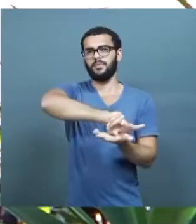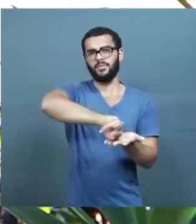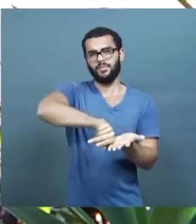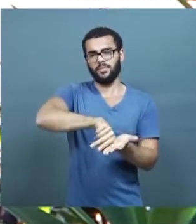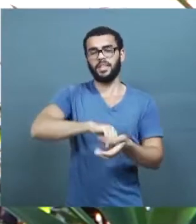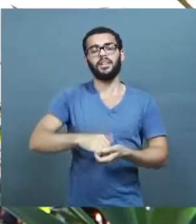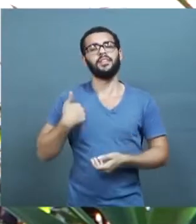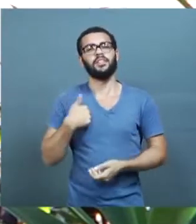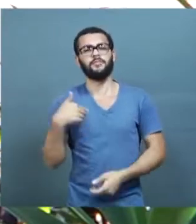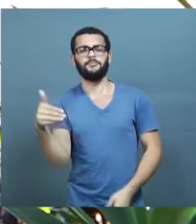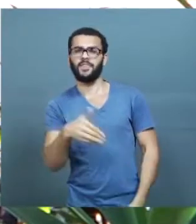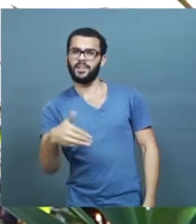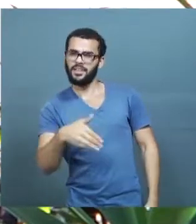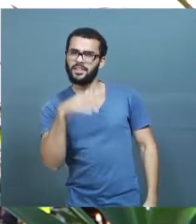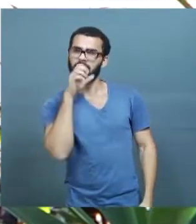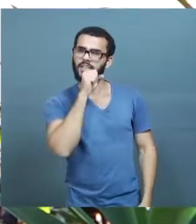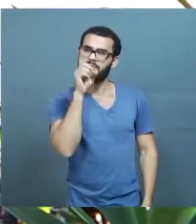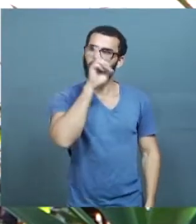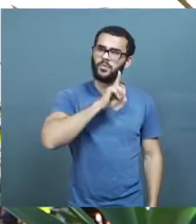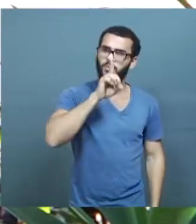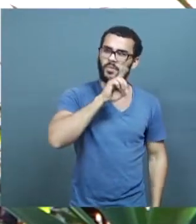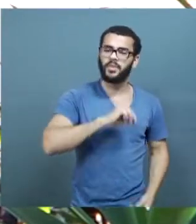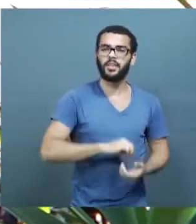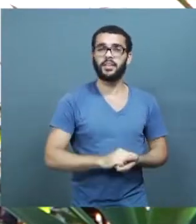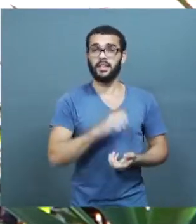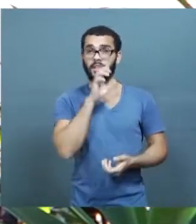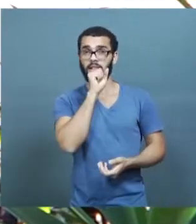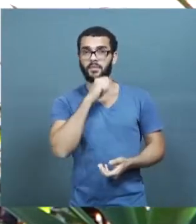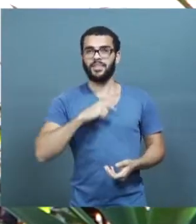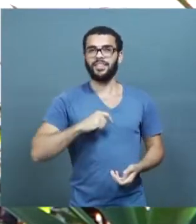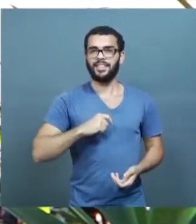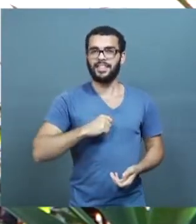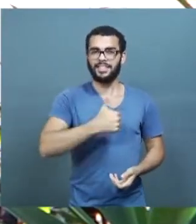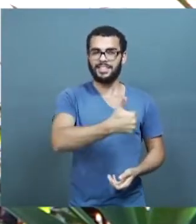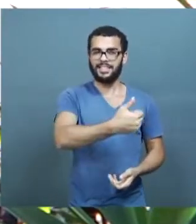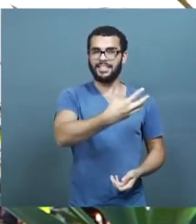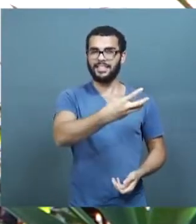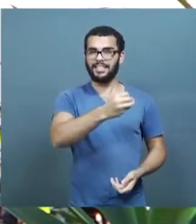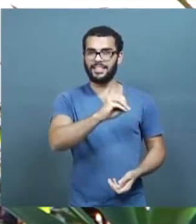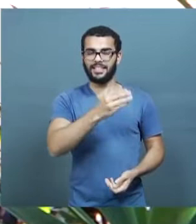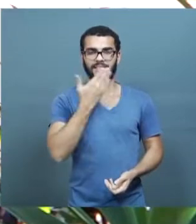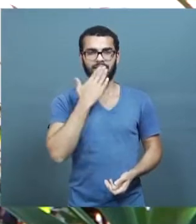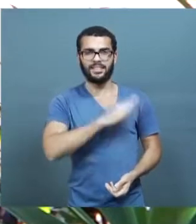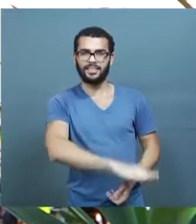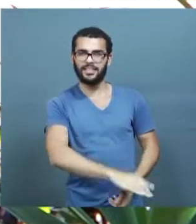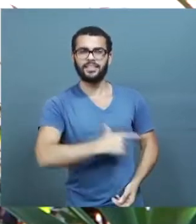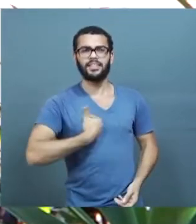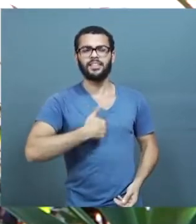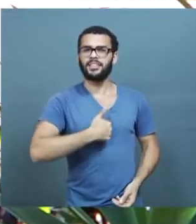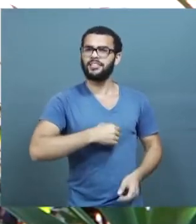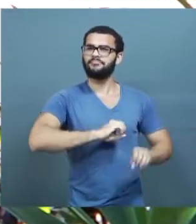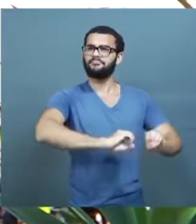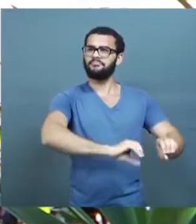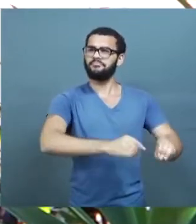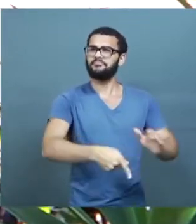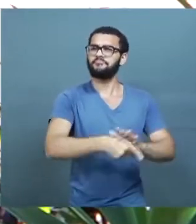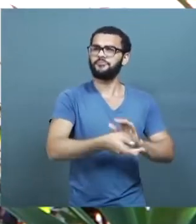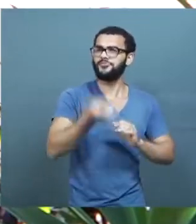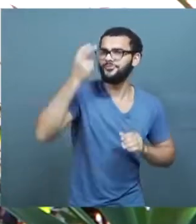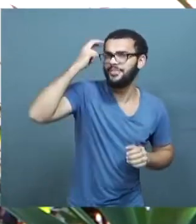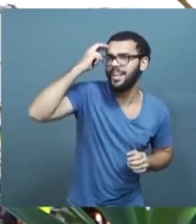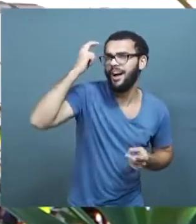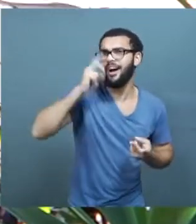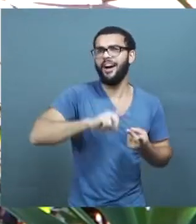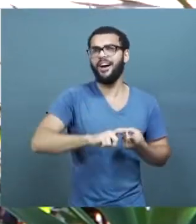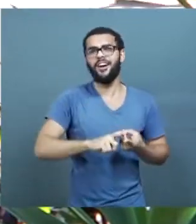e domingo. No sábado a gente recebe cerca de 130 crianças e a gente leva atividades socioculturais e educativas para essas crianças.